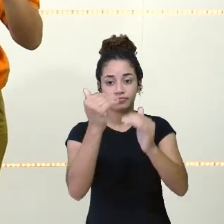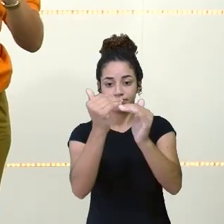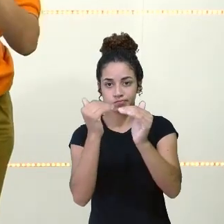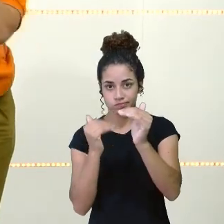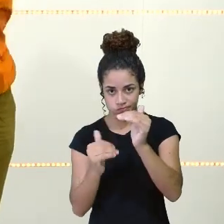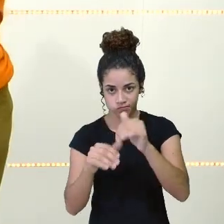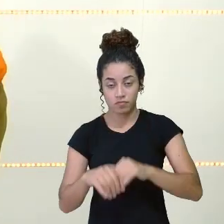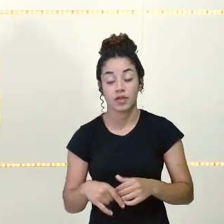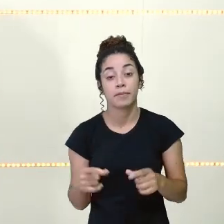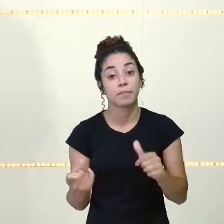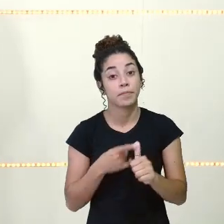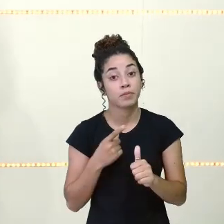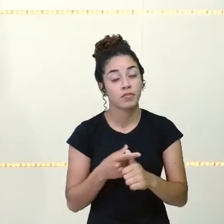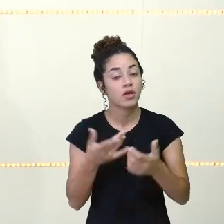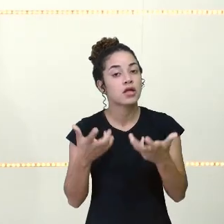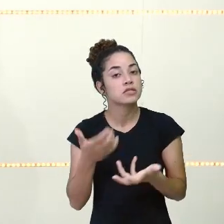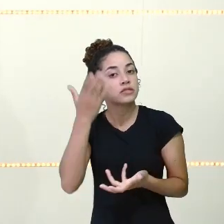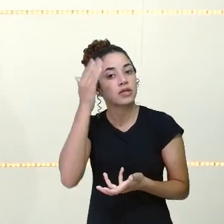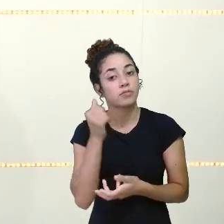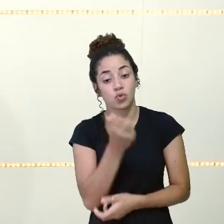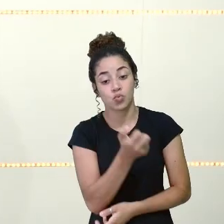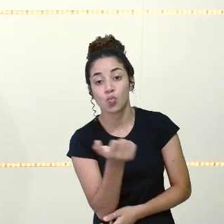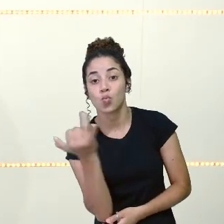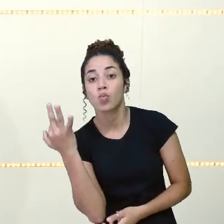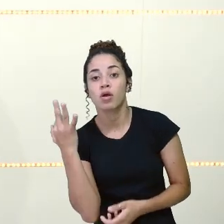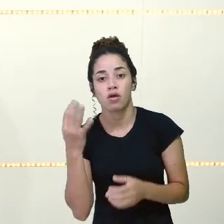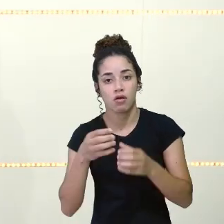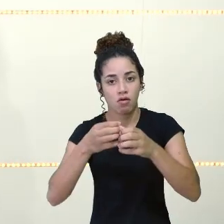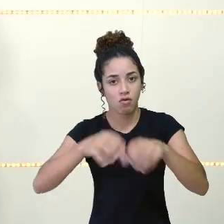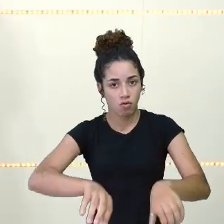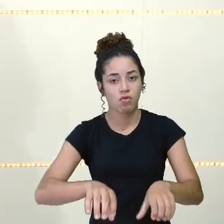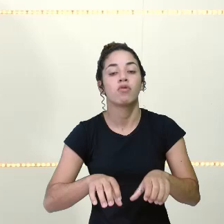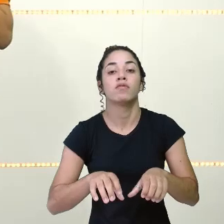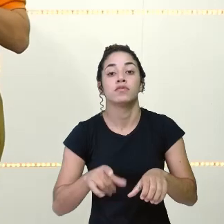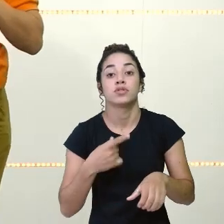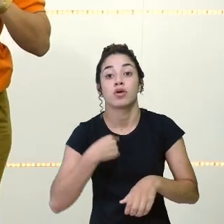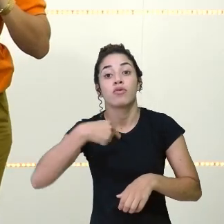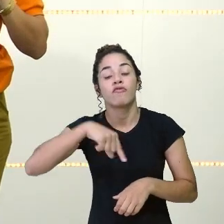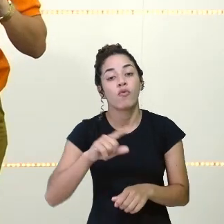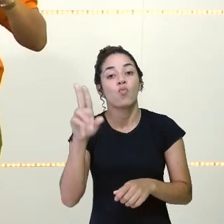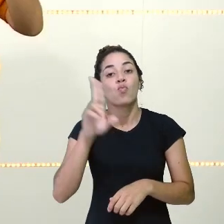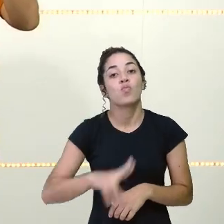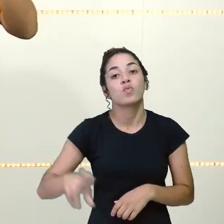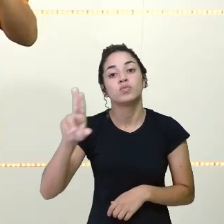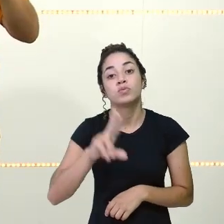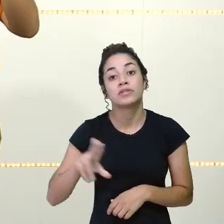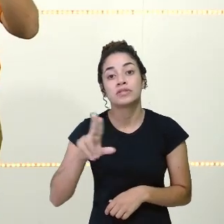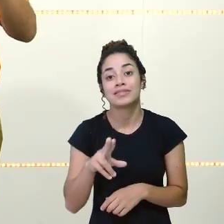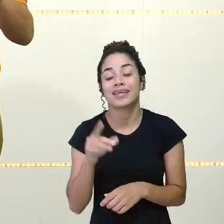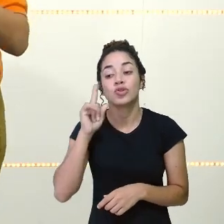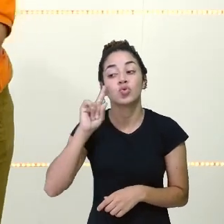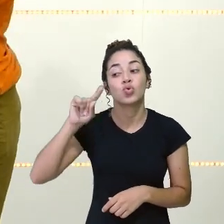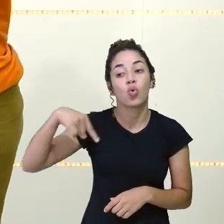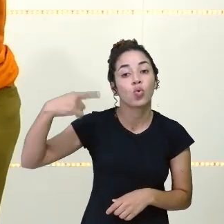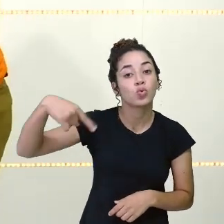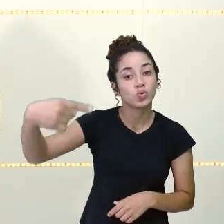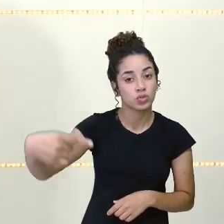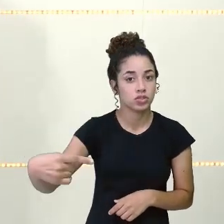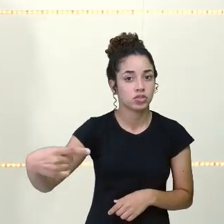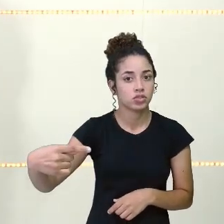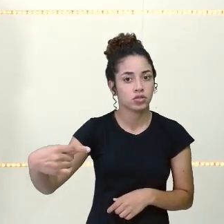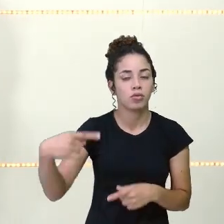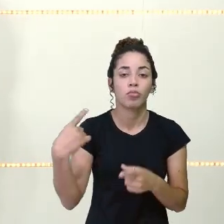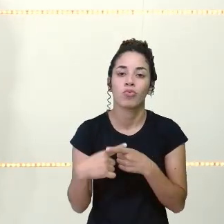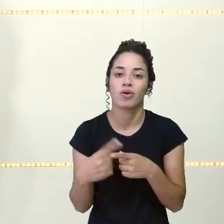quero saber quantos ovos eu vou utilizar por dia. Porque é a